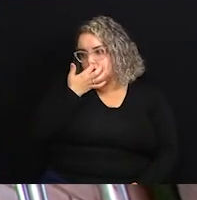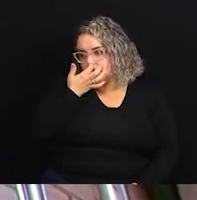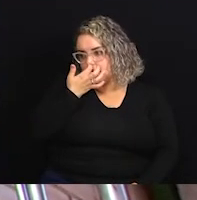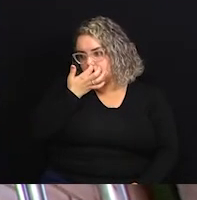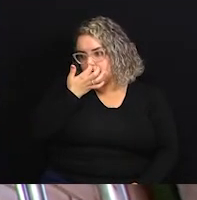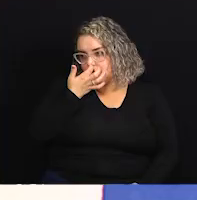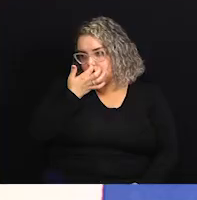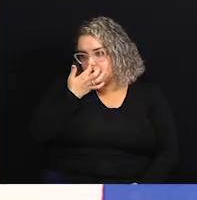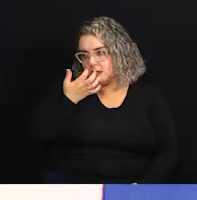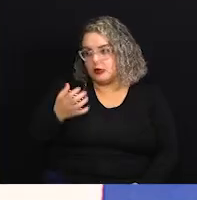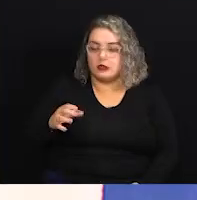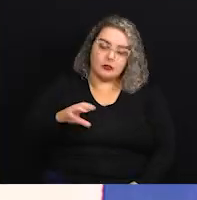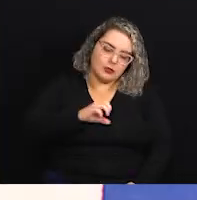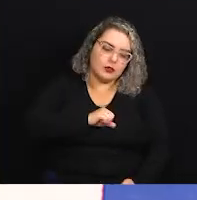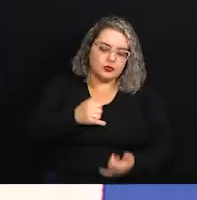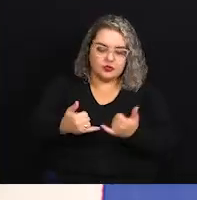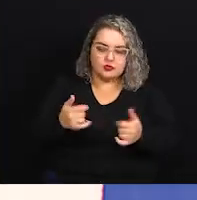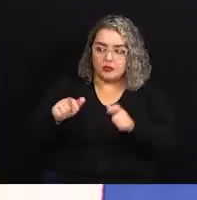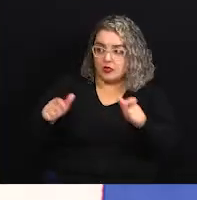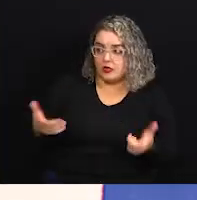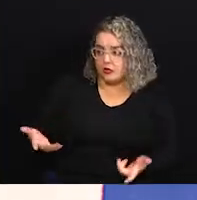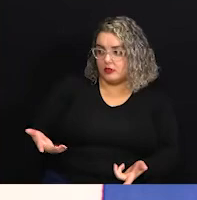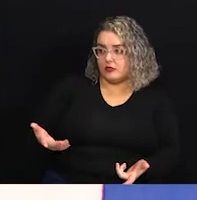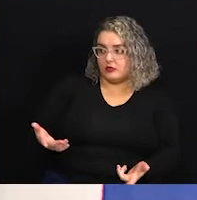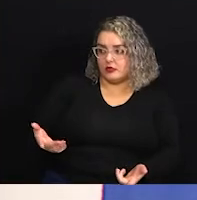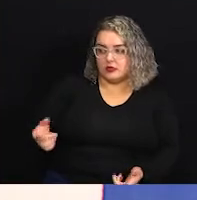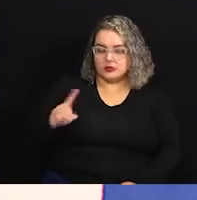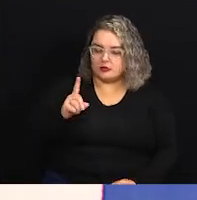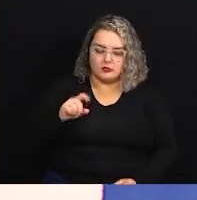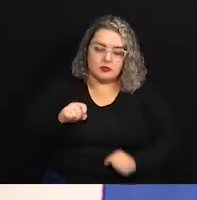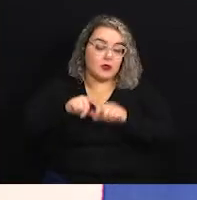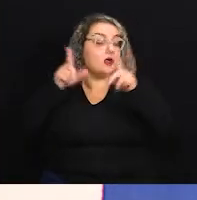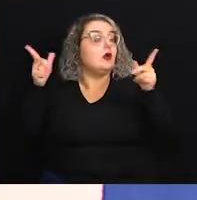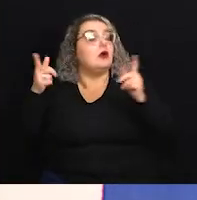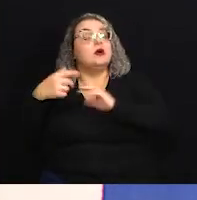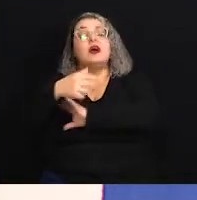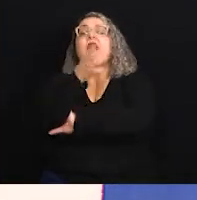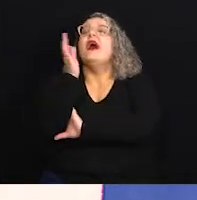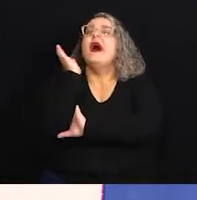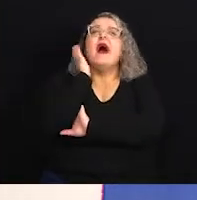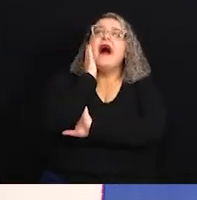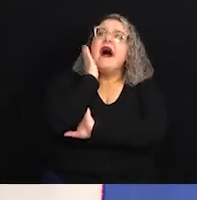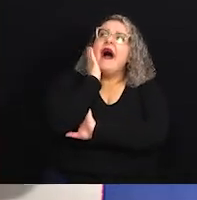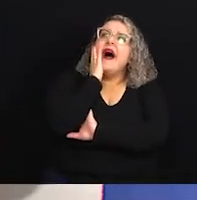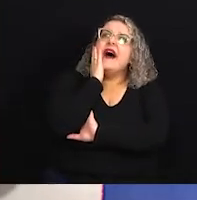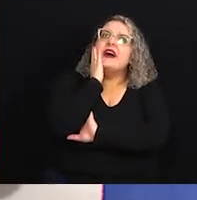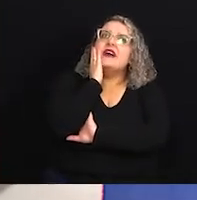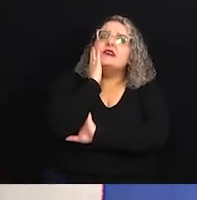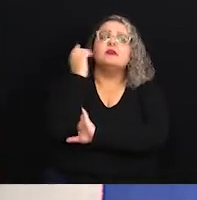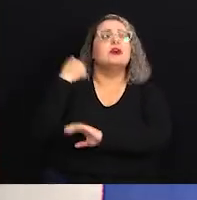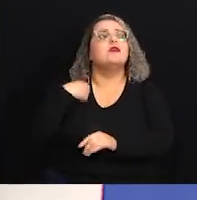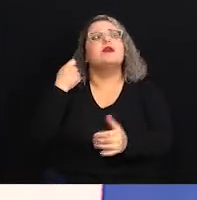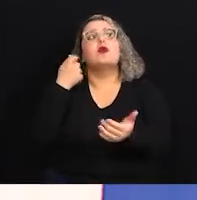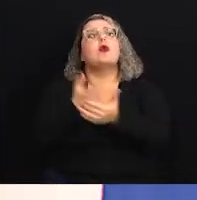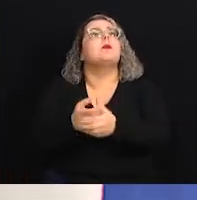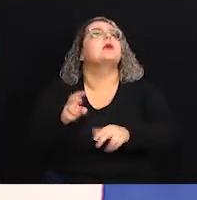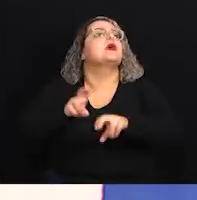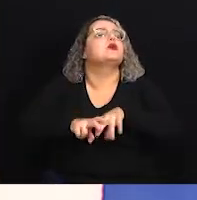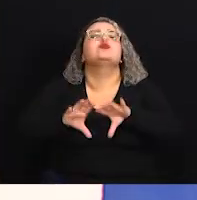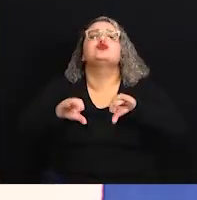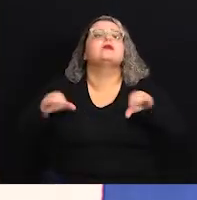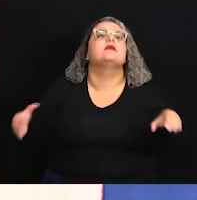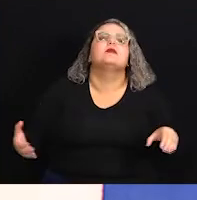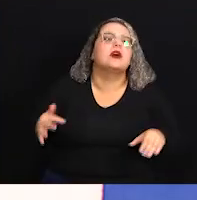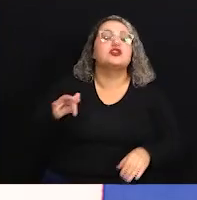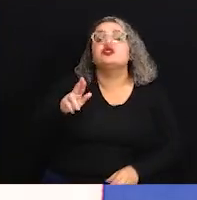como eu gosto de brincar com as pessoas, você não acorda de manhã cedo falando: vou comprar um sofá de Fusca, e sai por aí